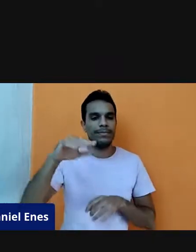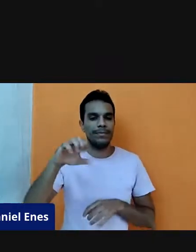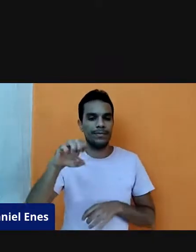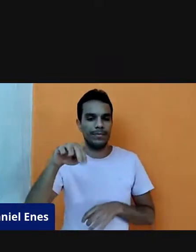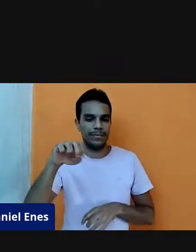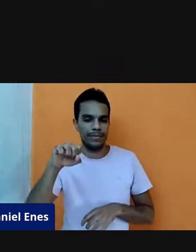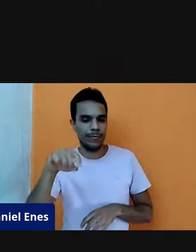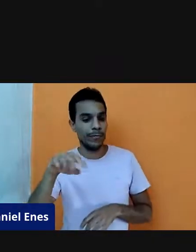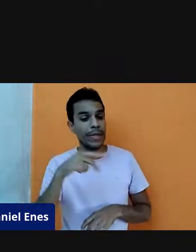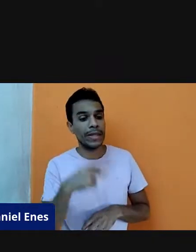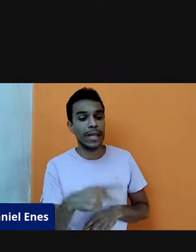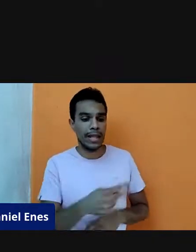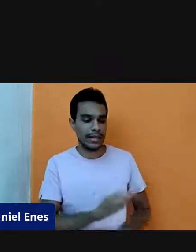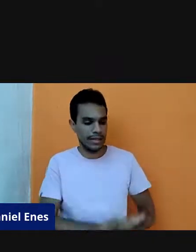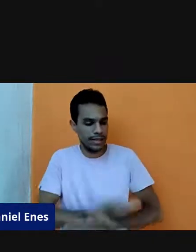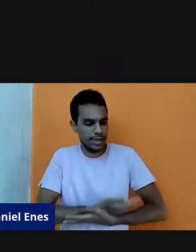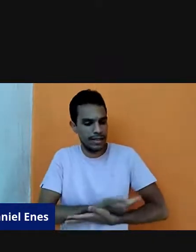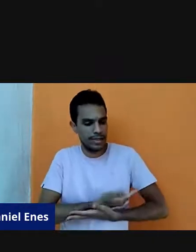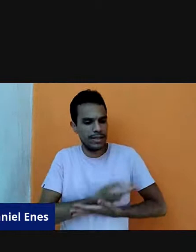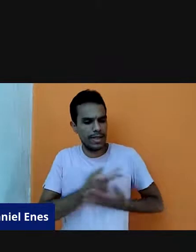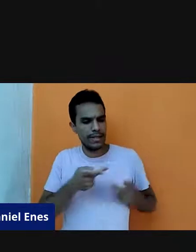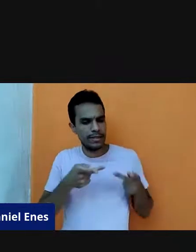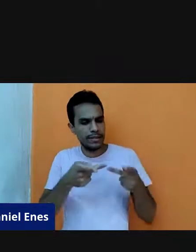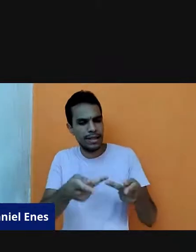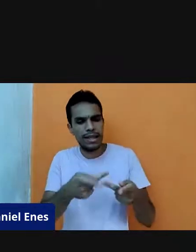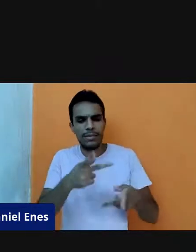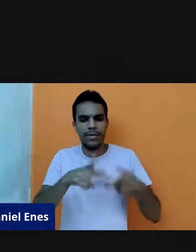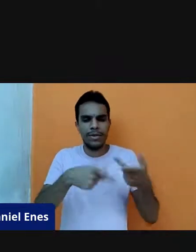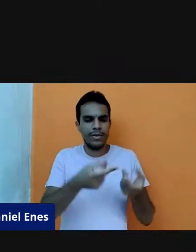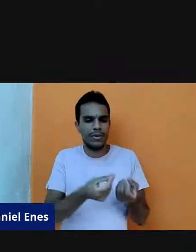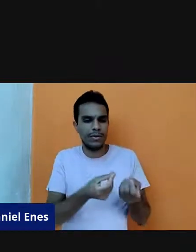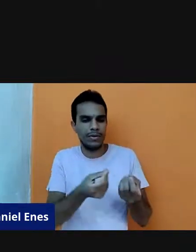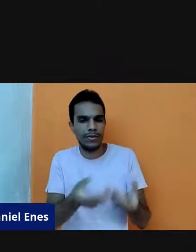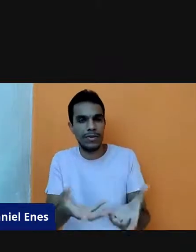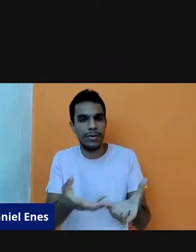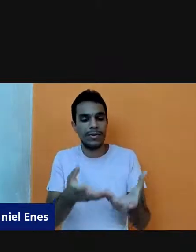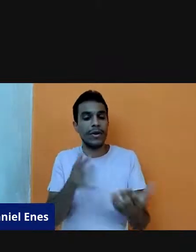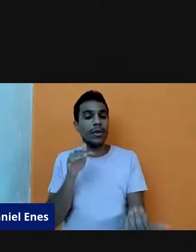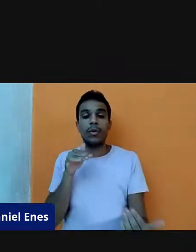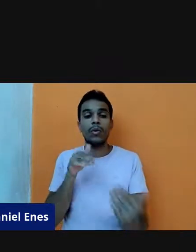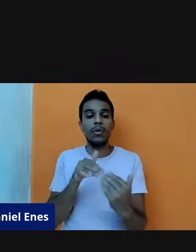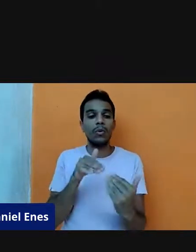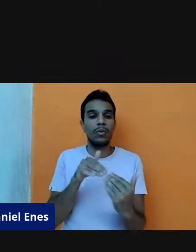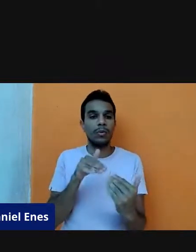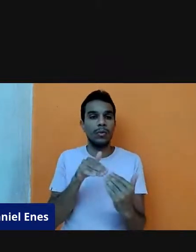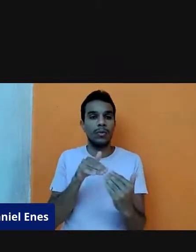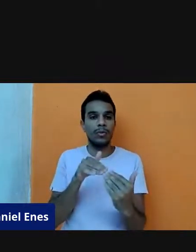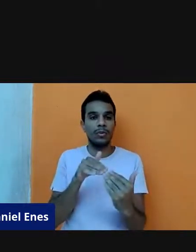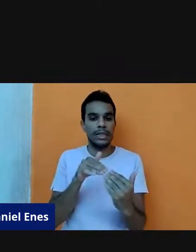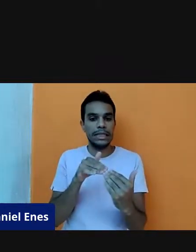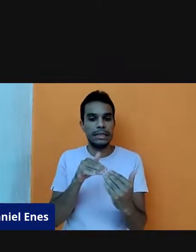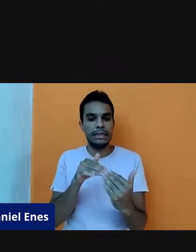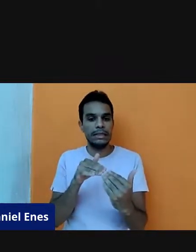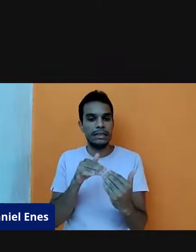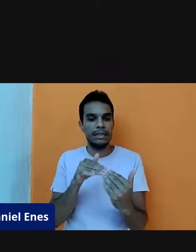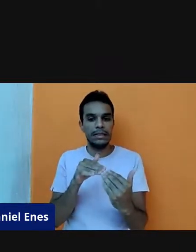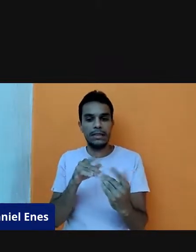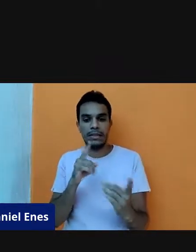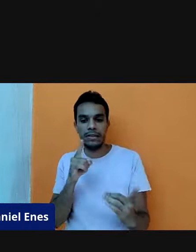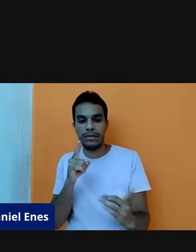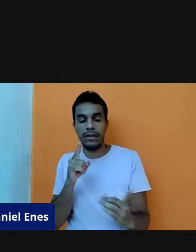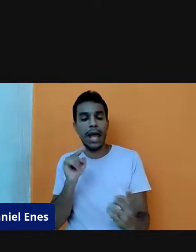recebe visitas e presentes compatíveis e reveladores da sua